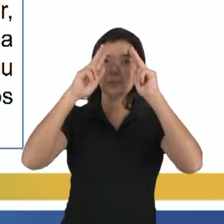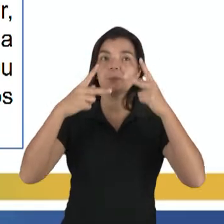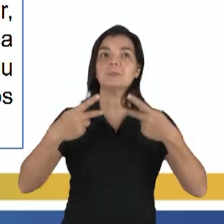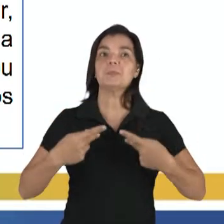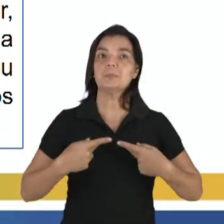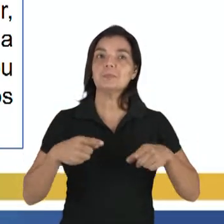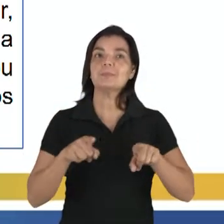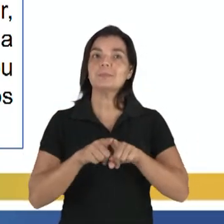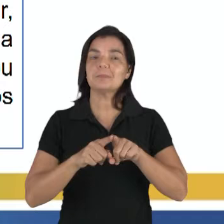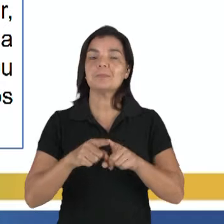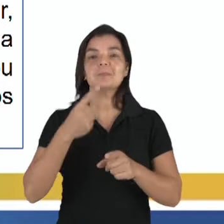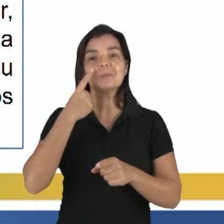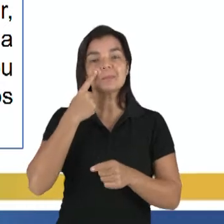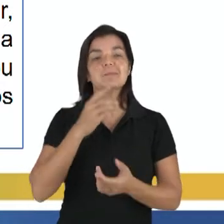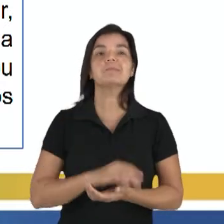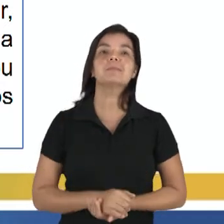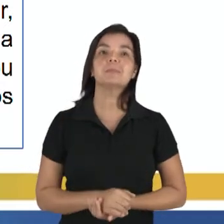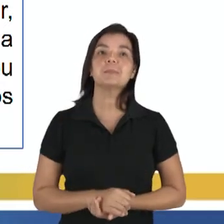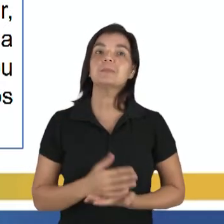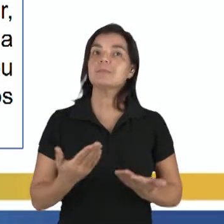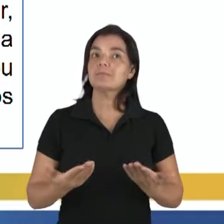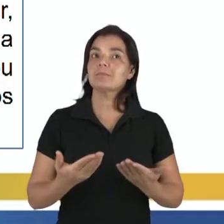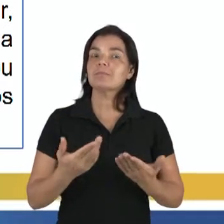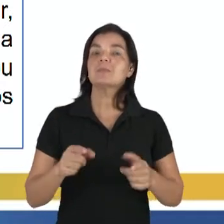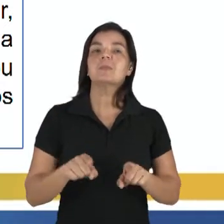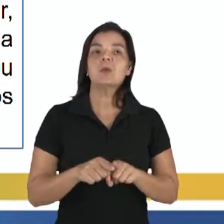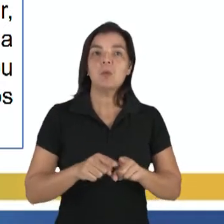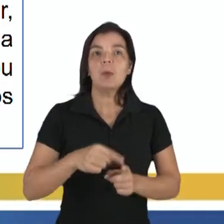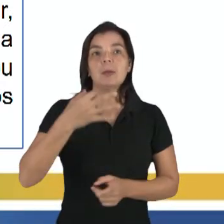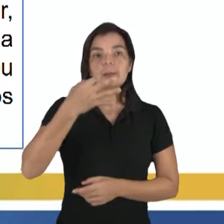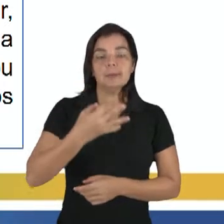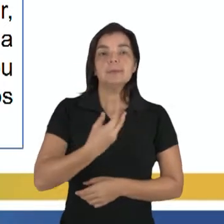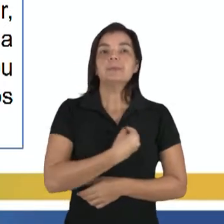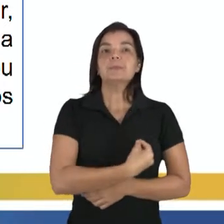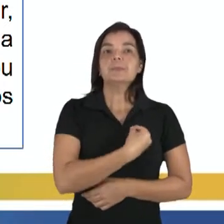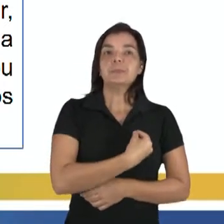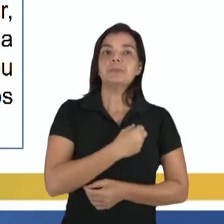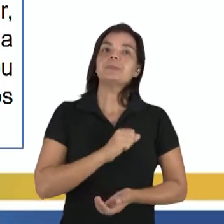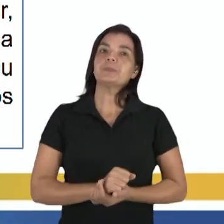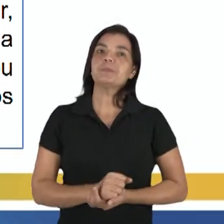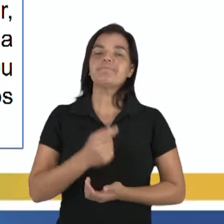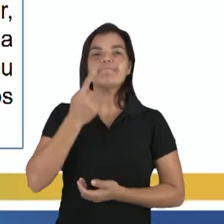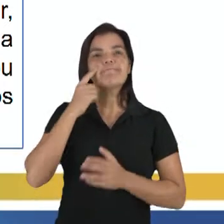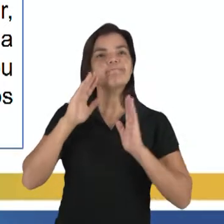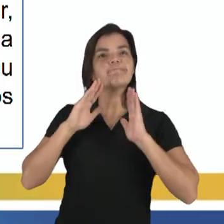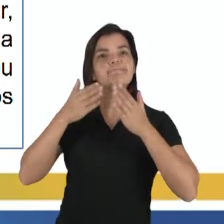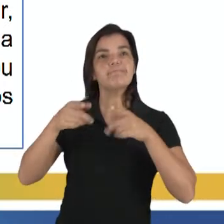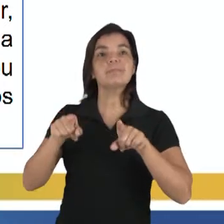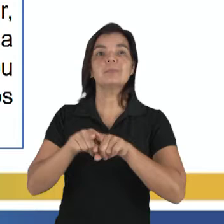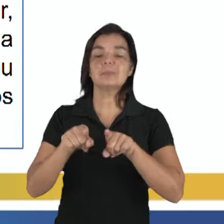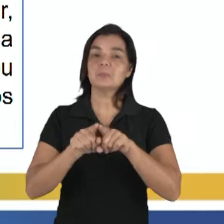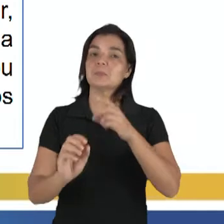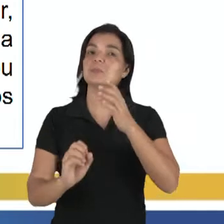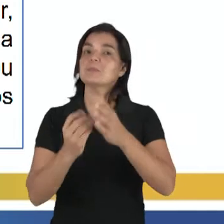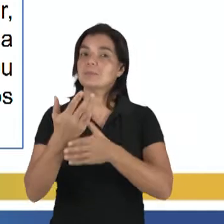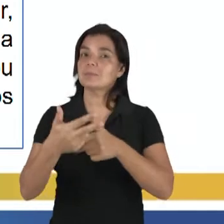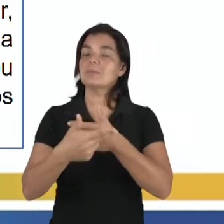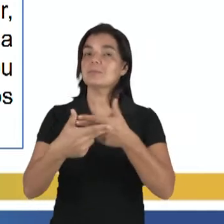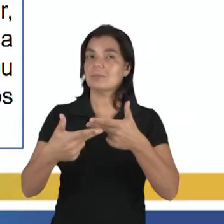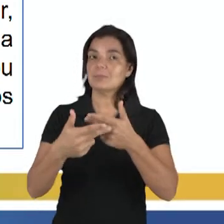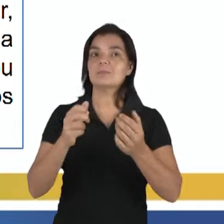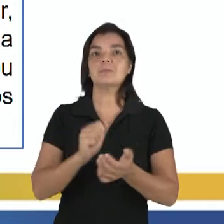humano, fruto da convivência, que a faz mais digna de ser vivida. Visava ao circunstancial,